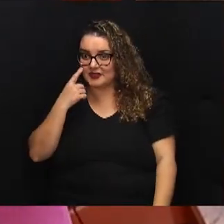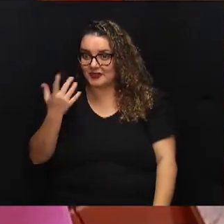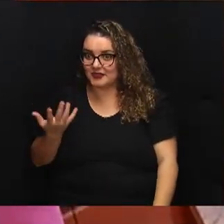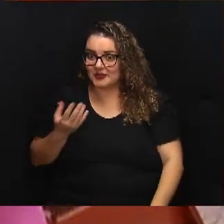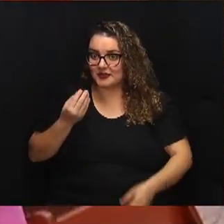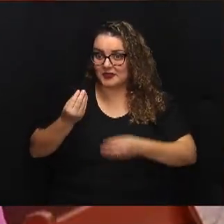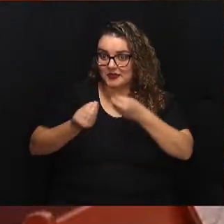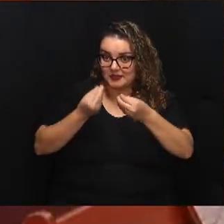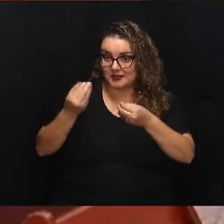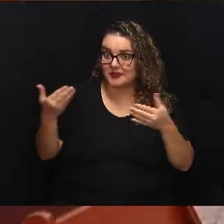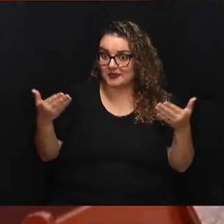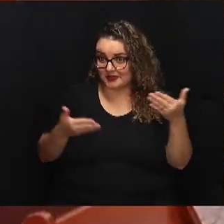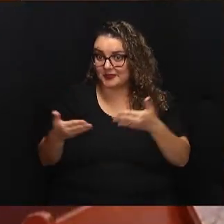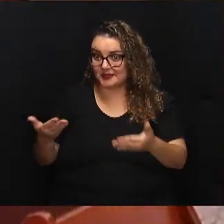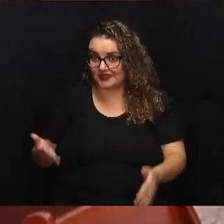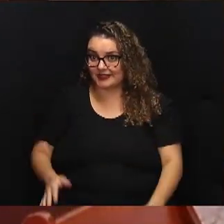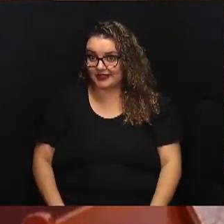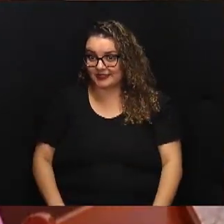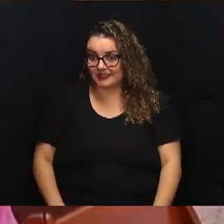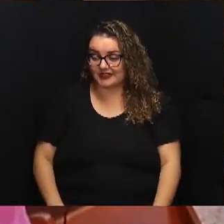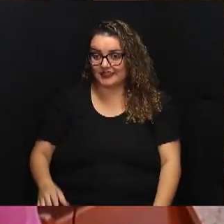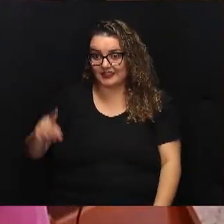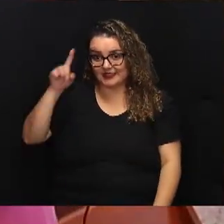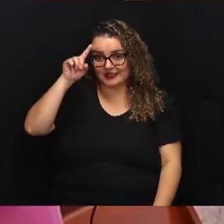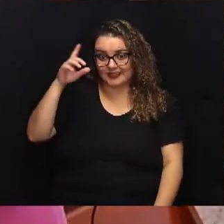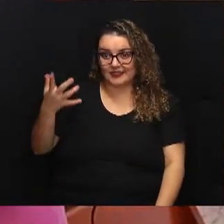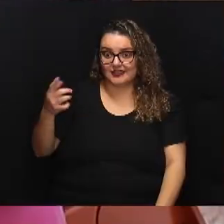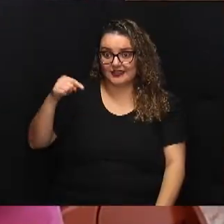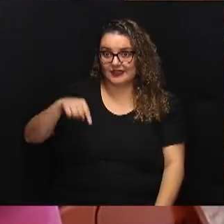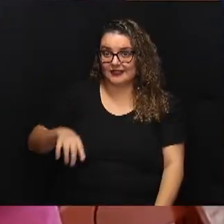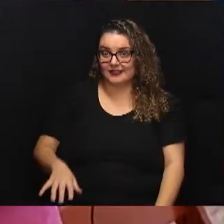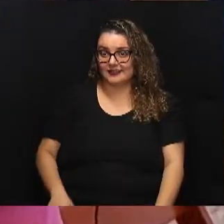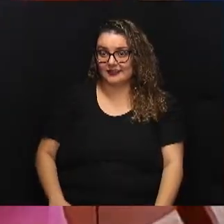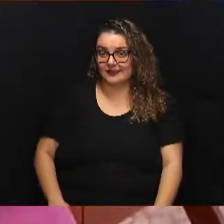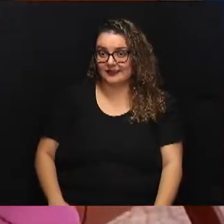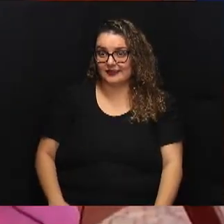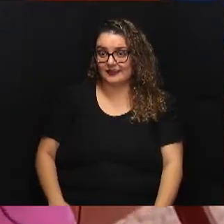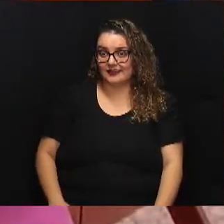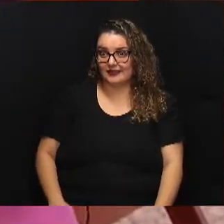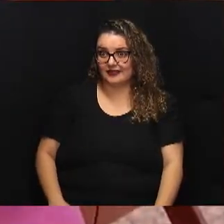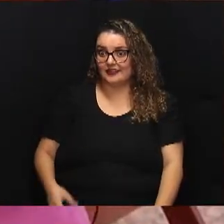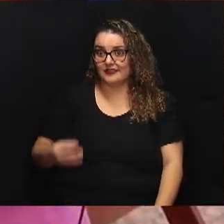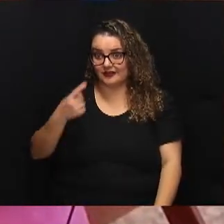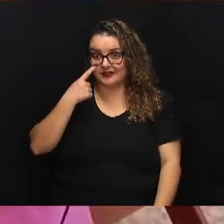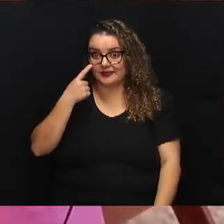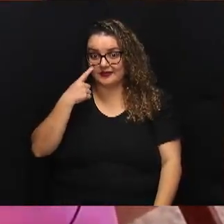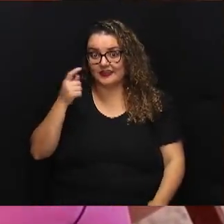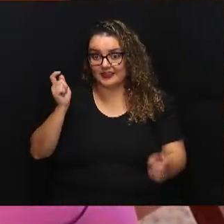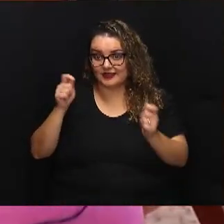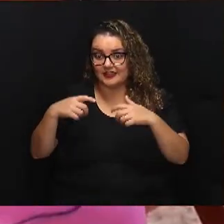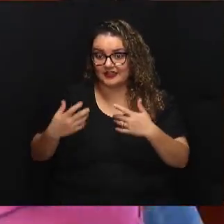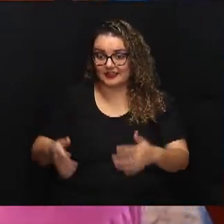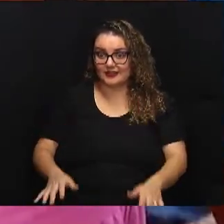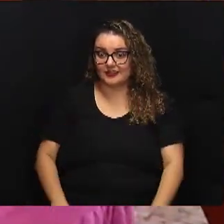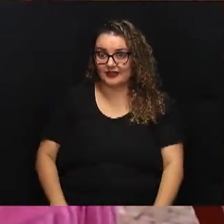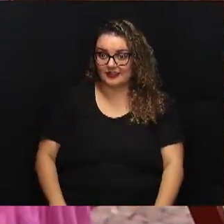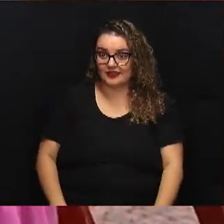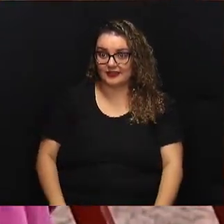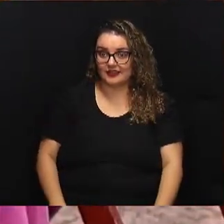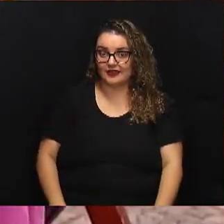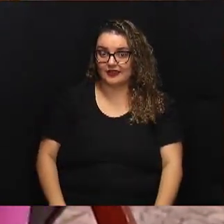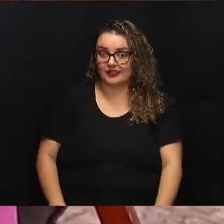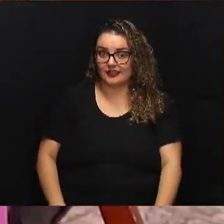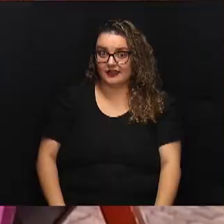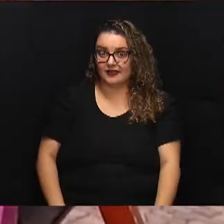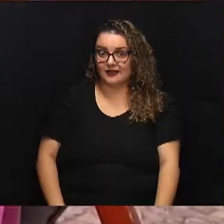que é participar desse dia aqui. Vamos ver se é possível, né? Vou ver se alguém conversa